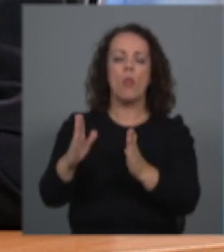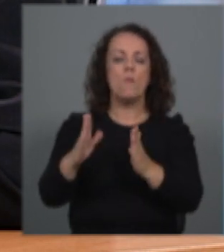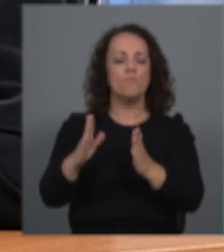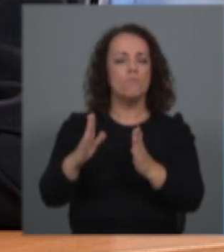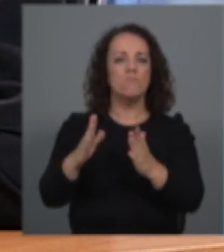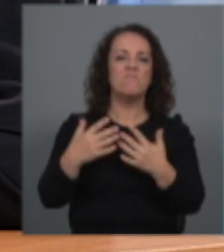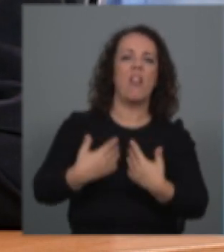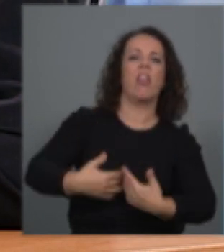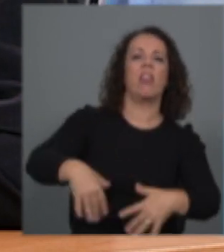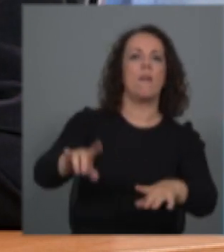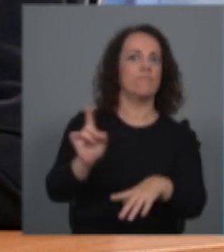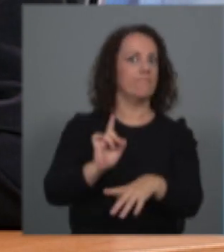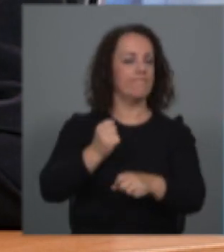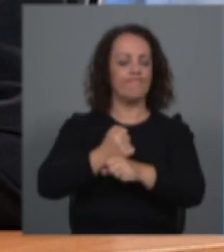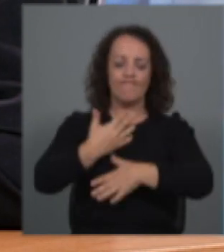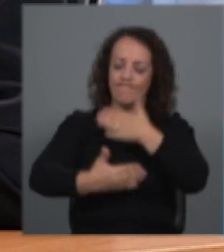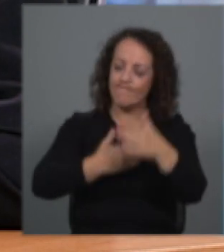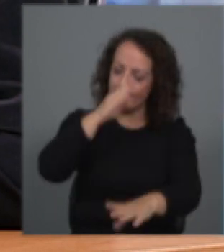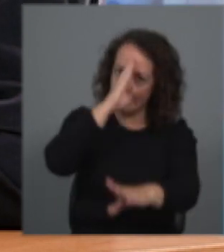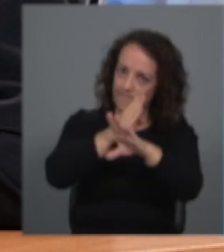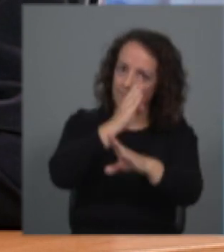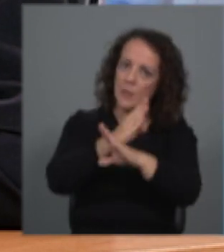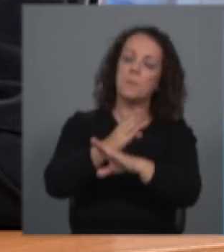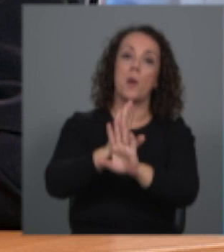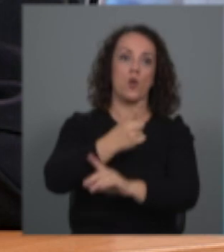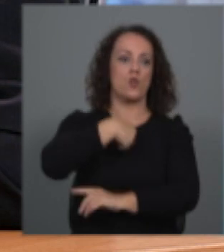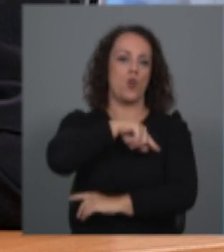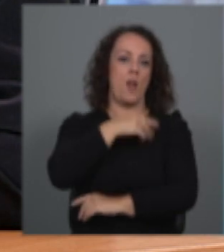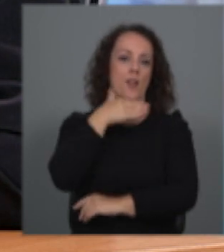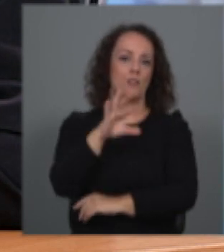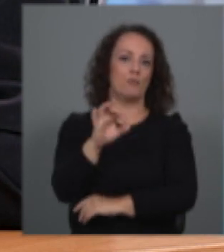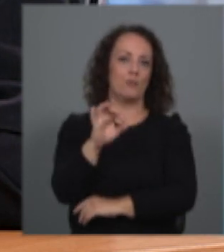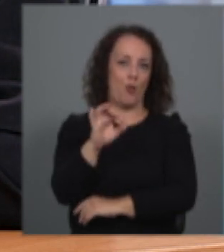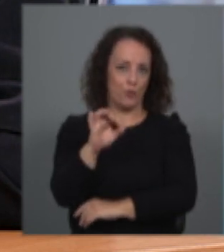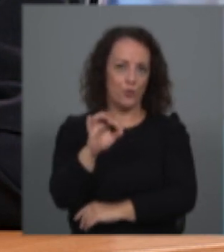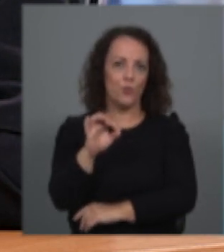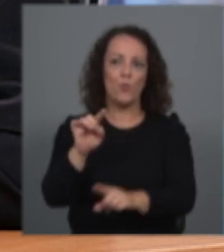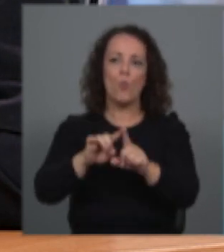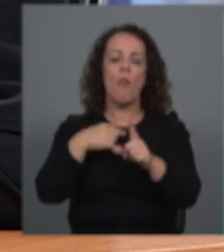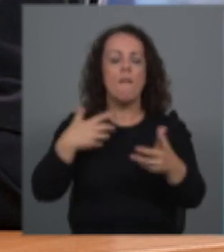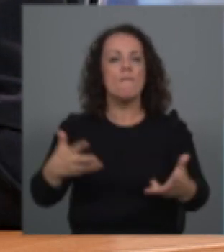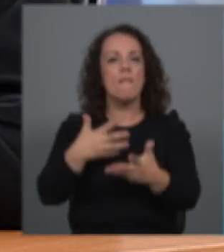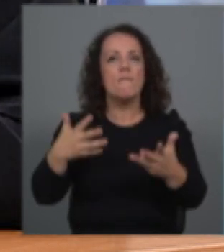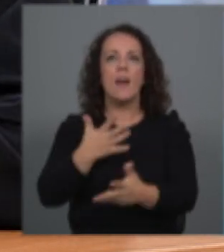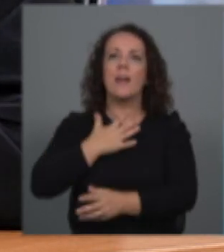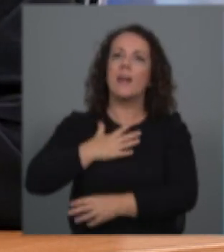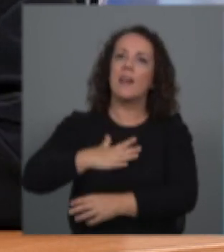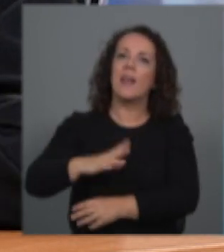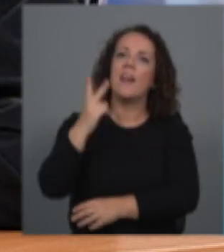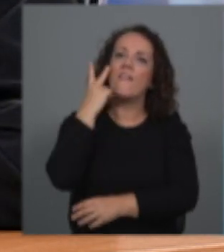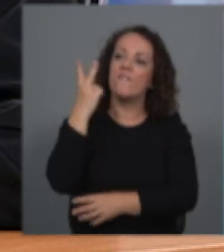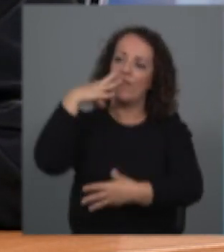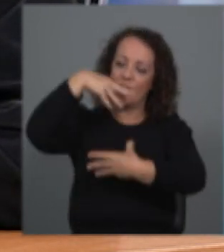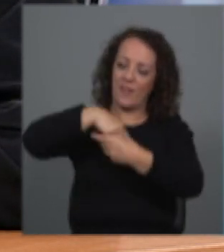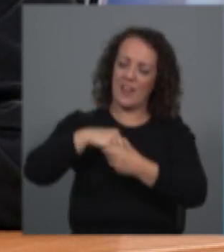e depois, para nós que tínhamos 18 anos e procurávamos também uma vida também dentro da igreja